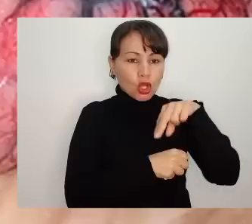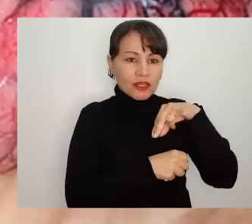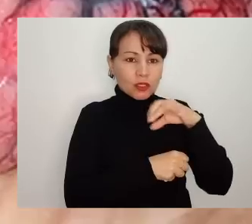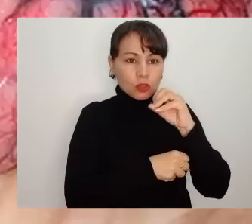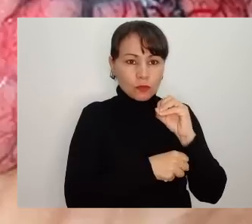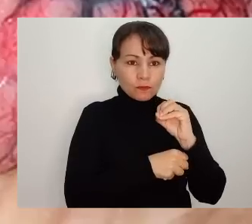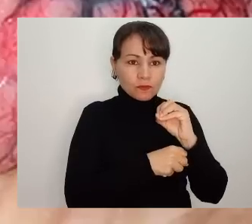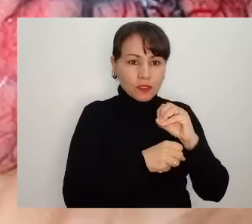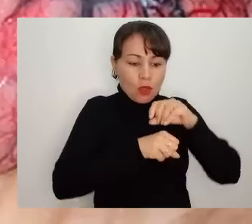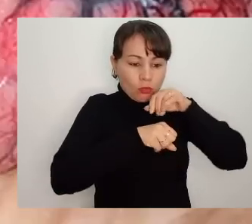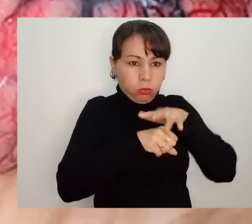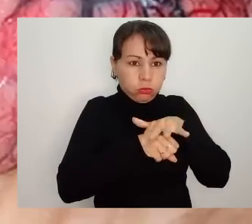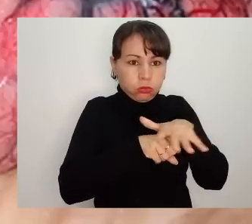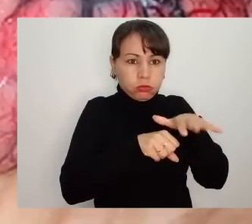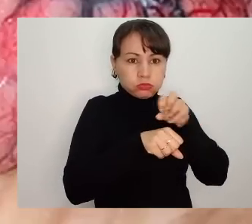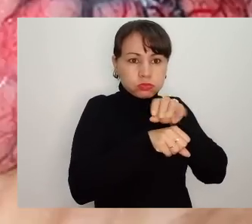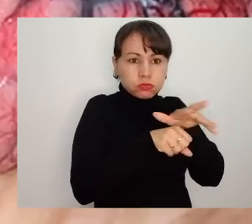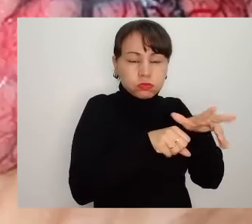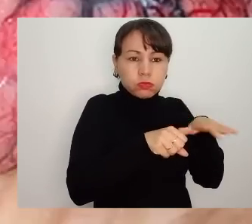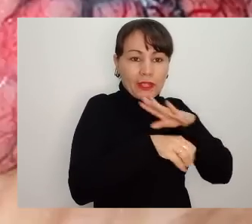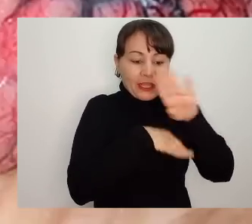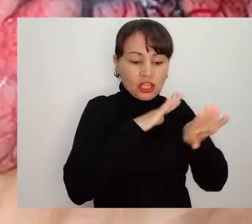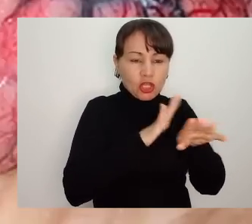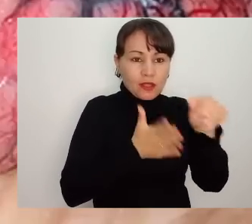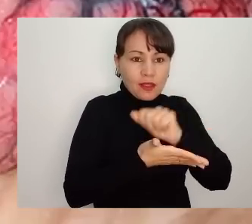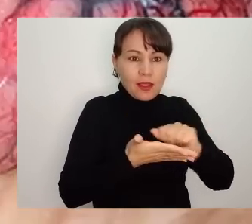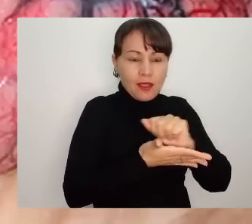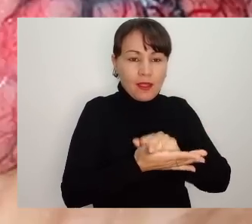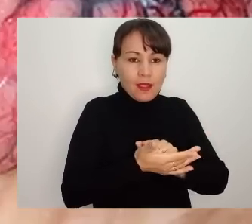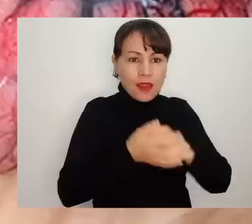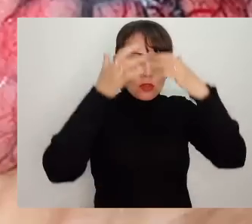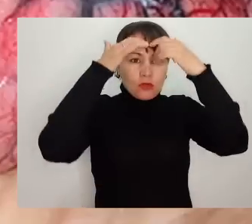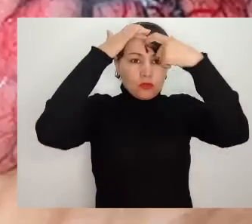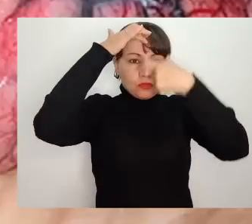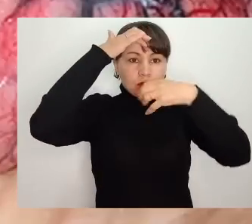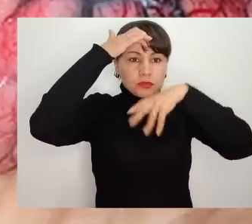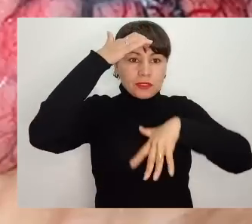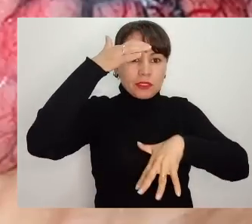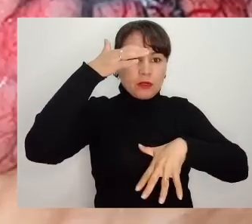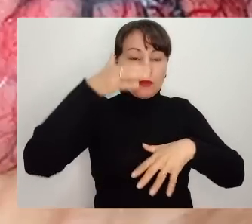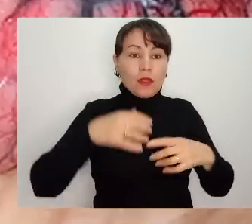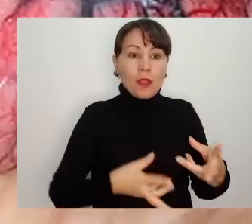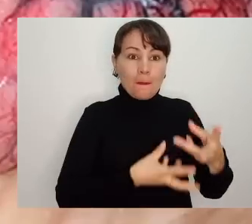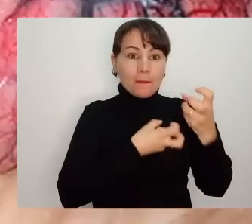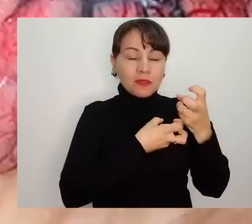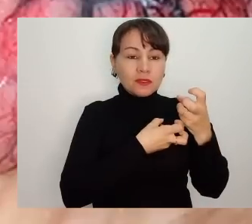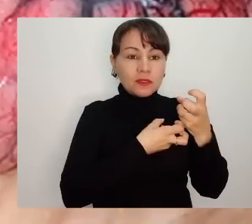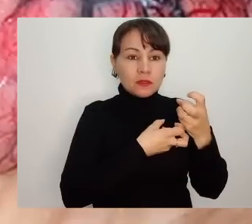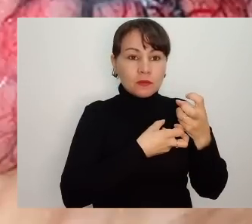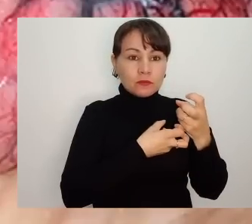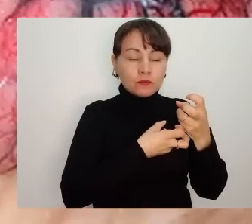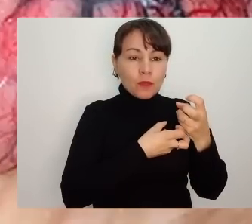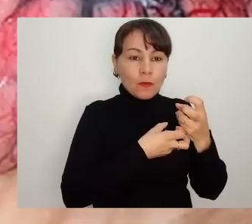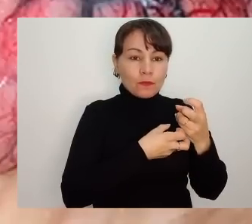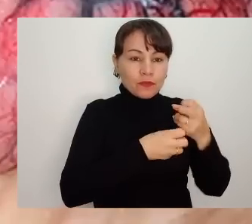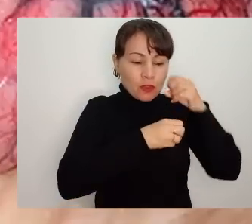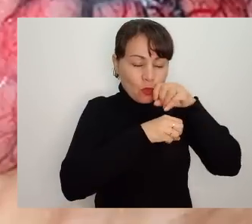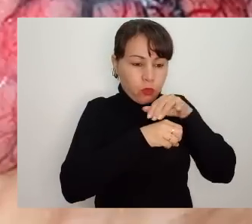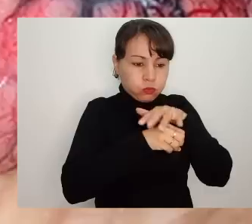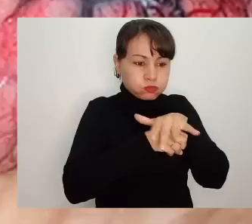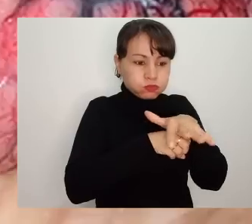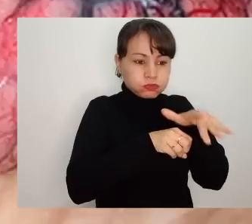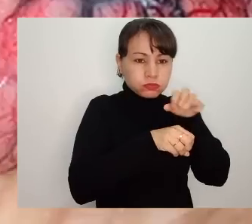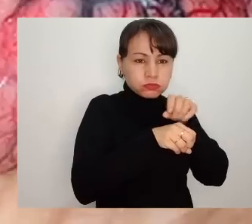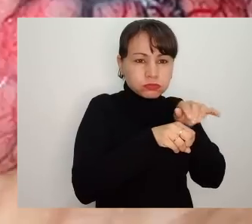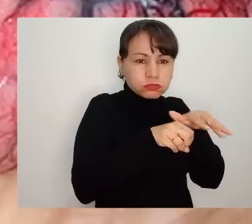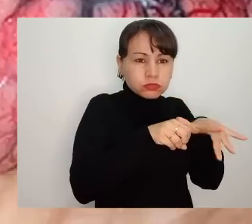que estão distribuídos em toda a região do sistema nervoso central. E vocês viram que esse